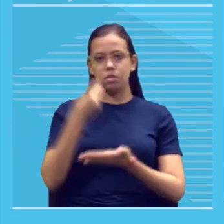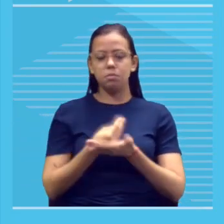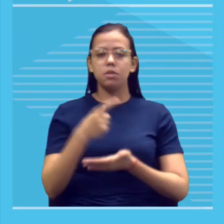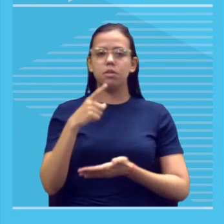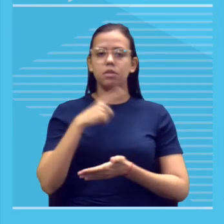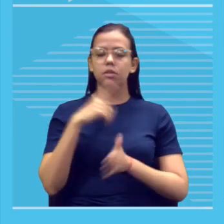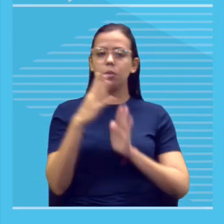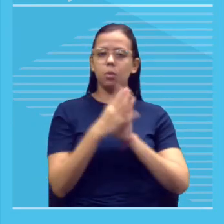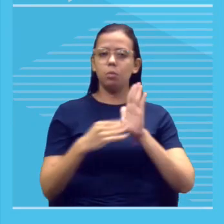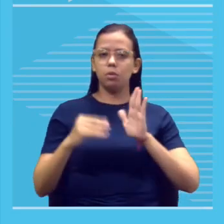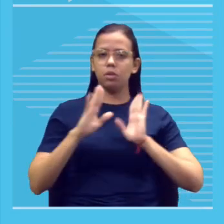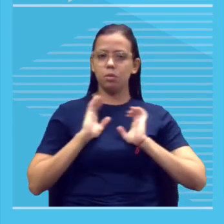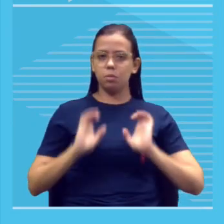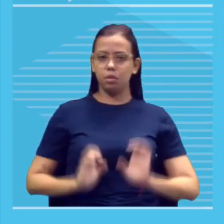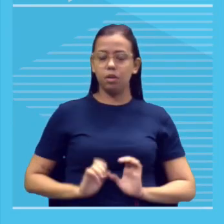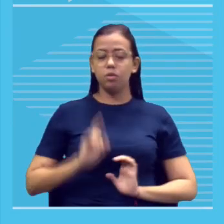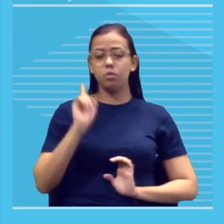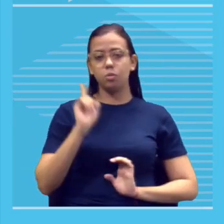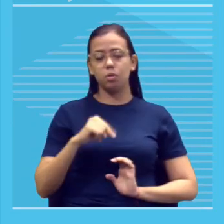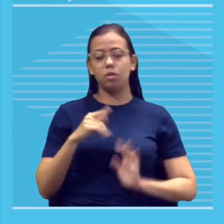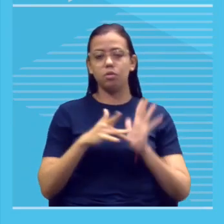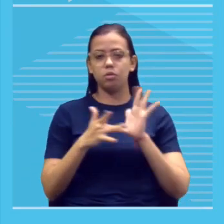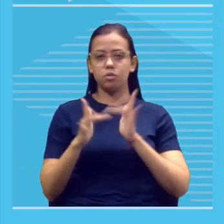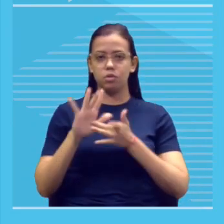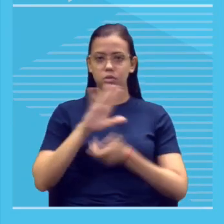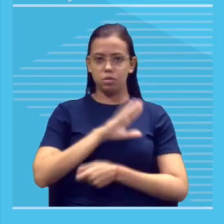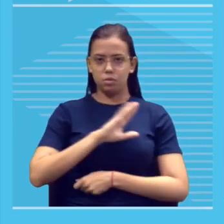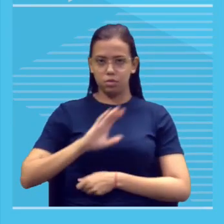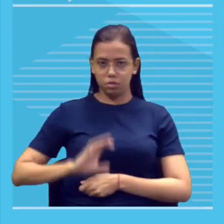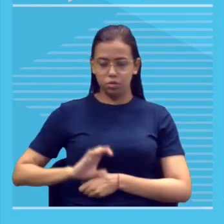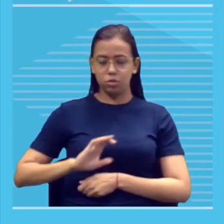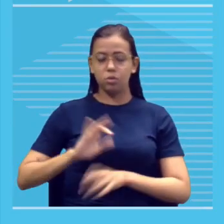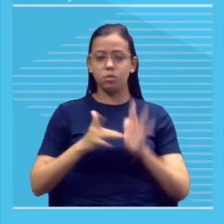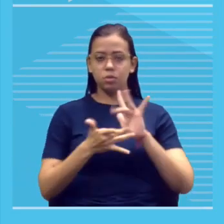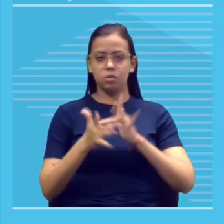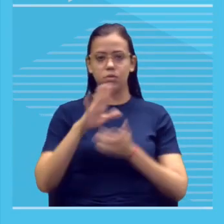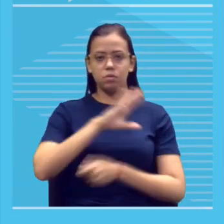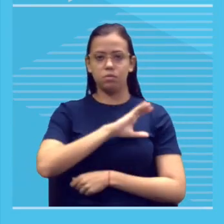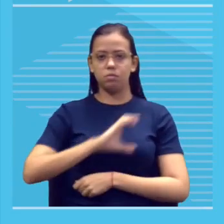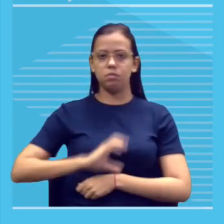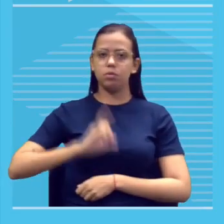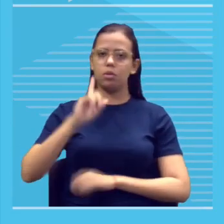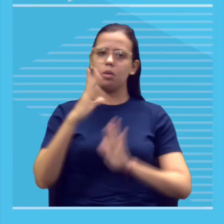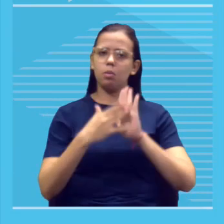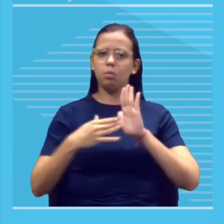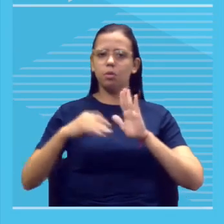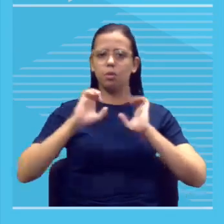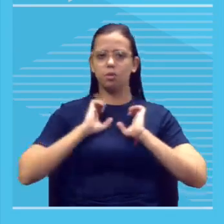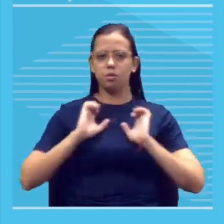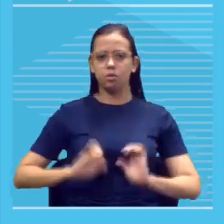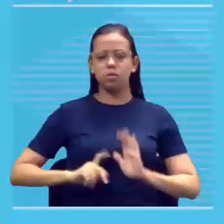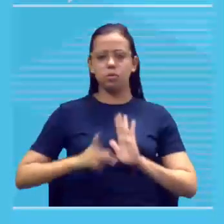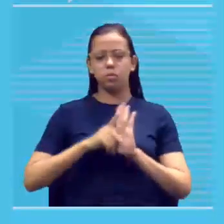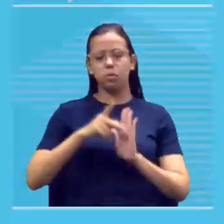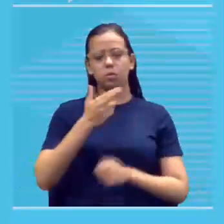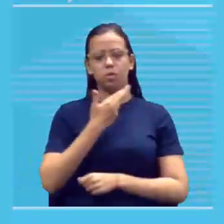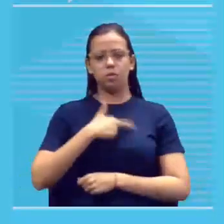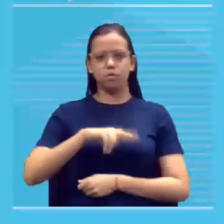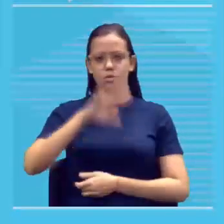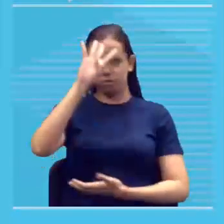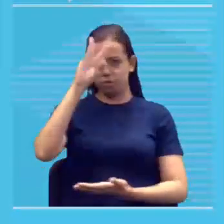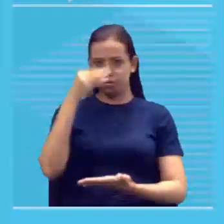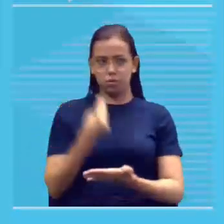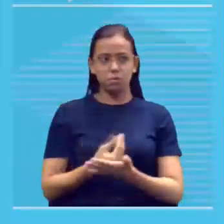Jesus Cristo Jesus Cristo é o modelo ético do Espiritismo tá bom